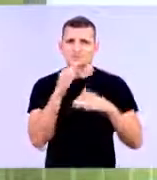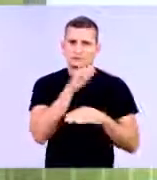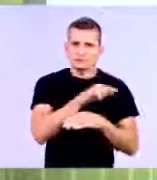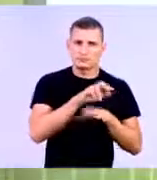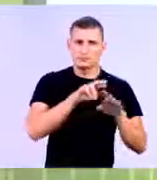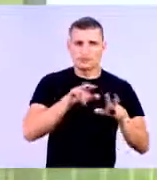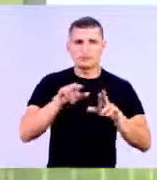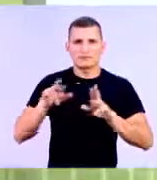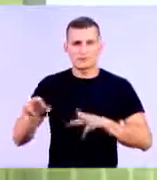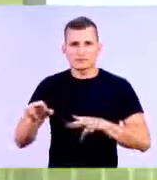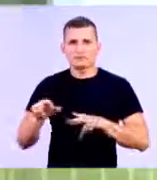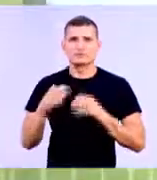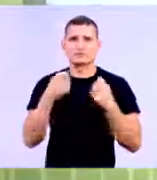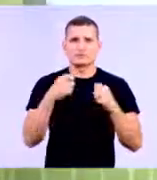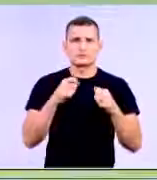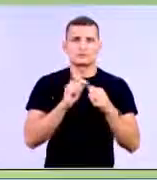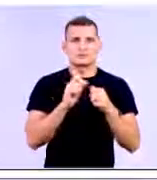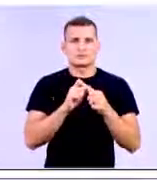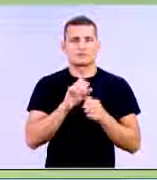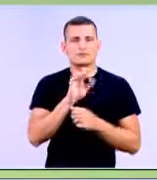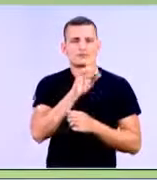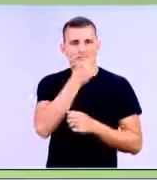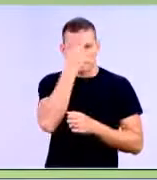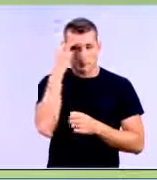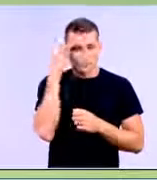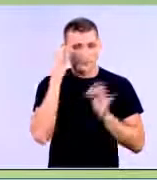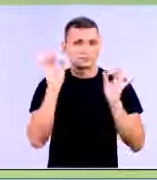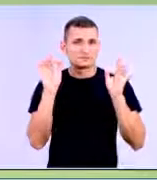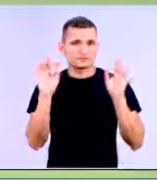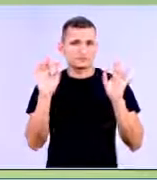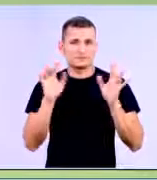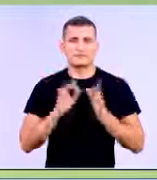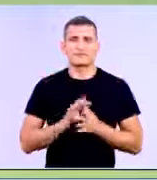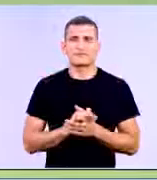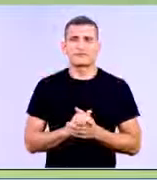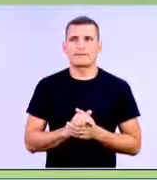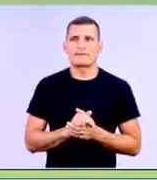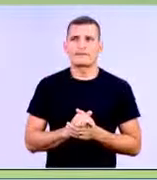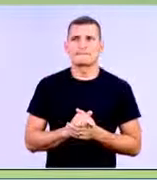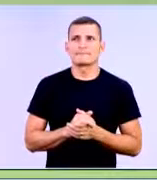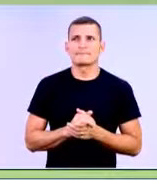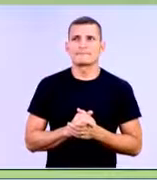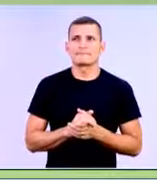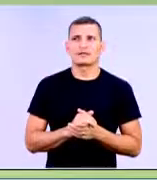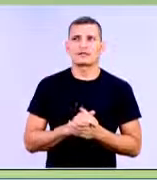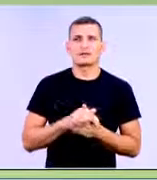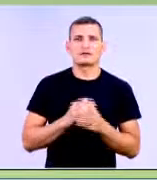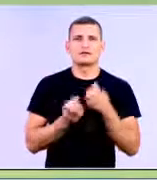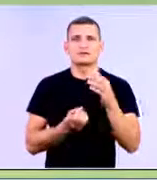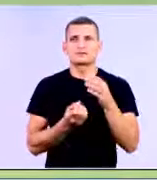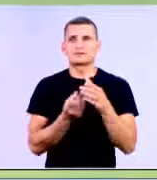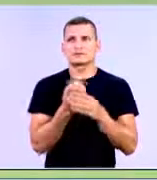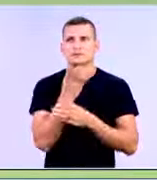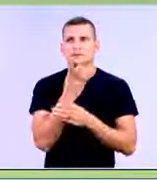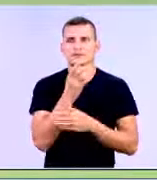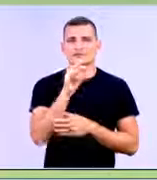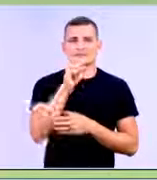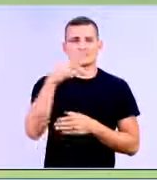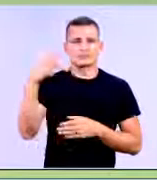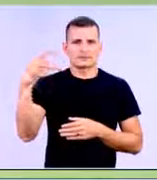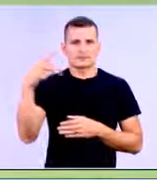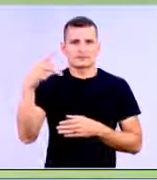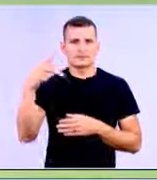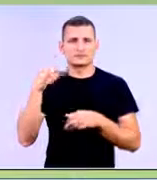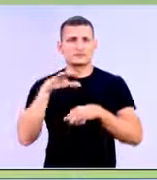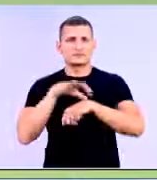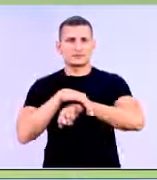Então, ela por isso mesmo que devem ser feitas por pessoas especializadas, tá? Com relação à criação, né, criação de aplicações